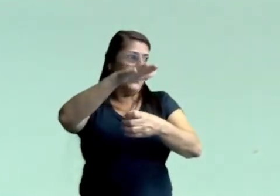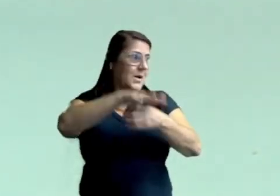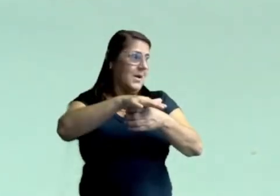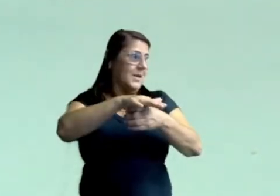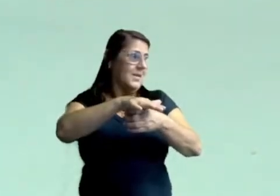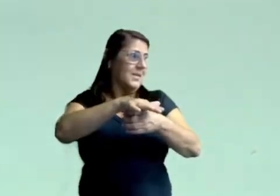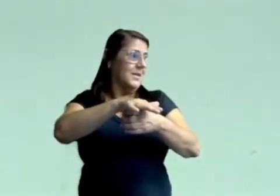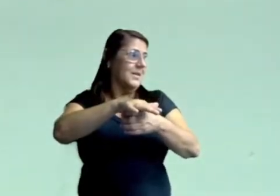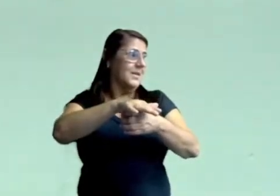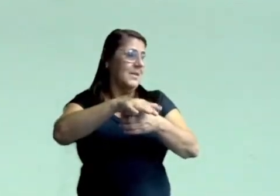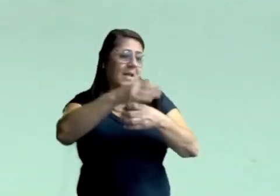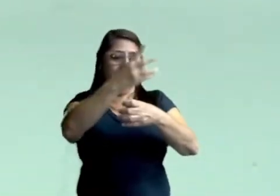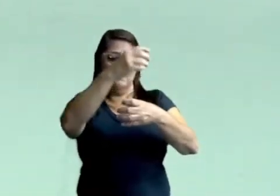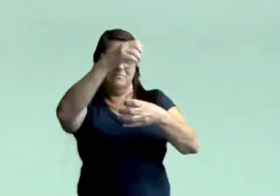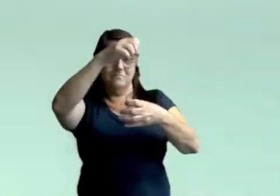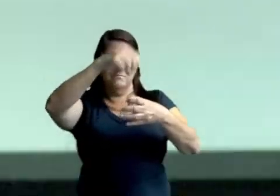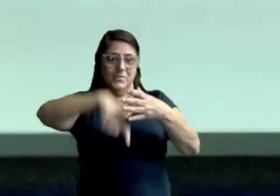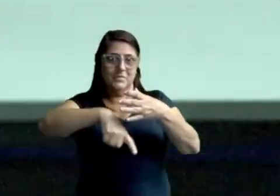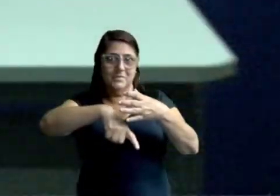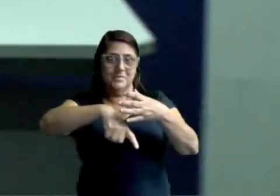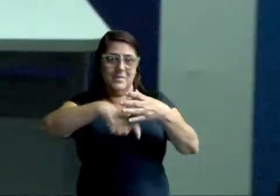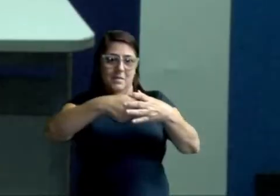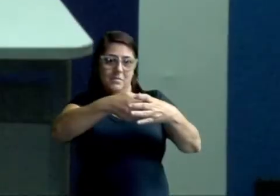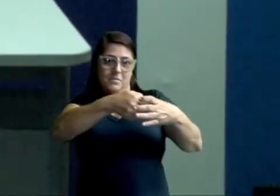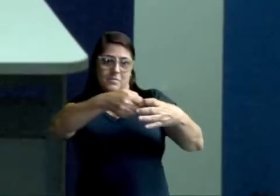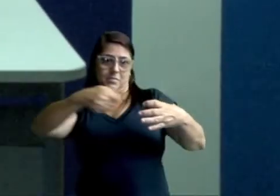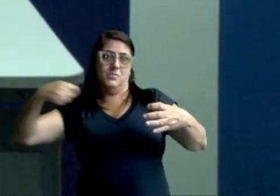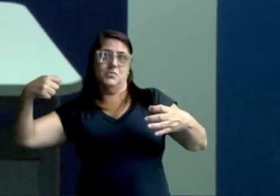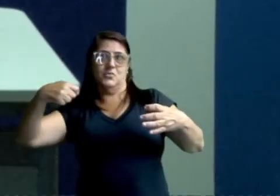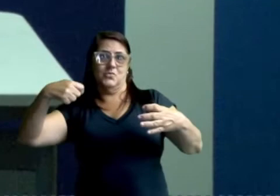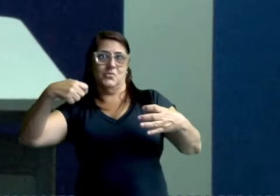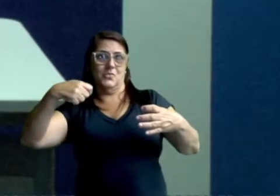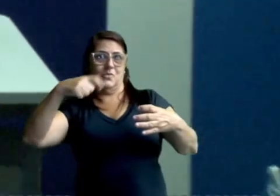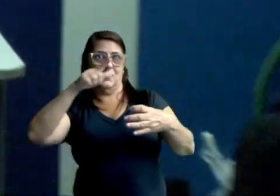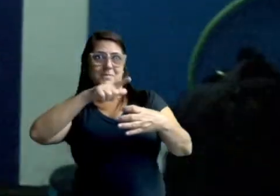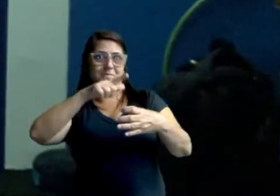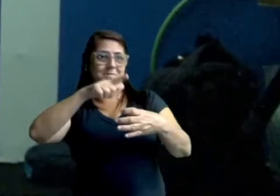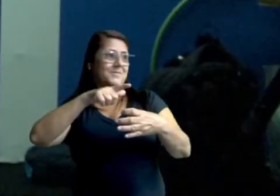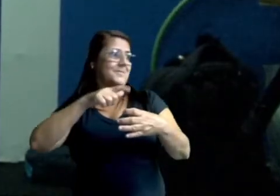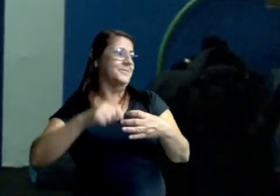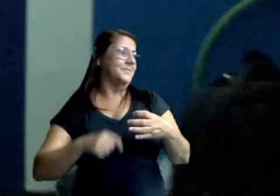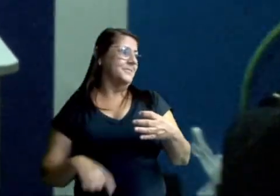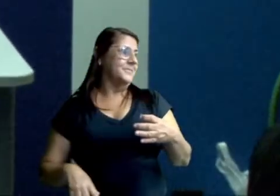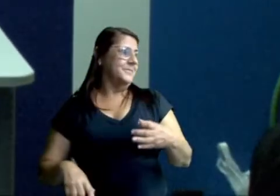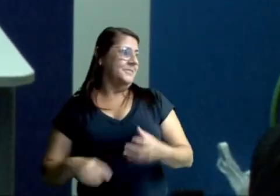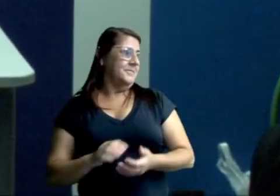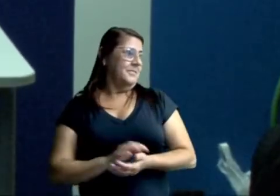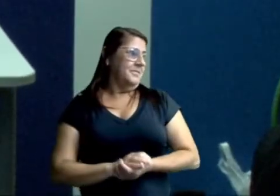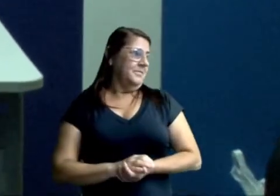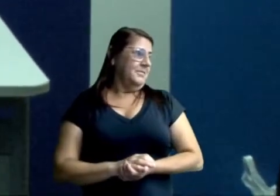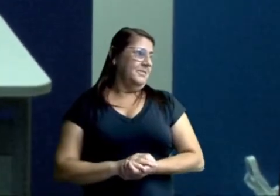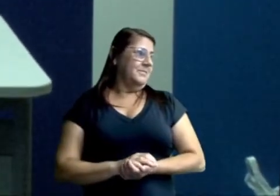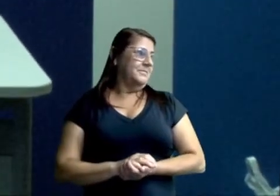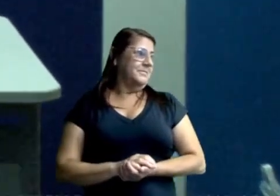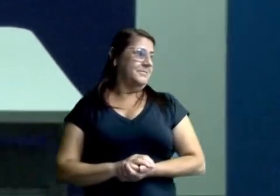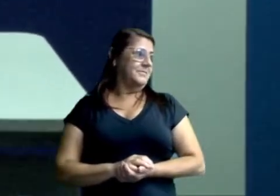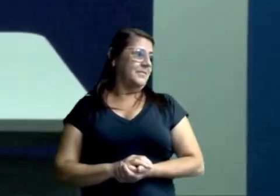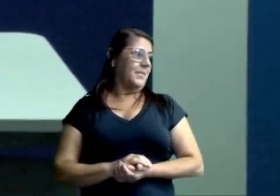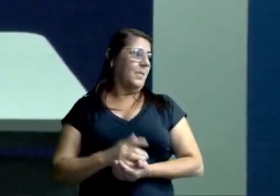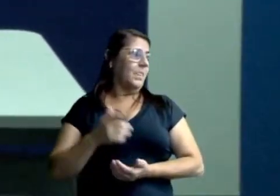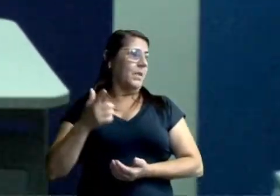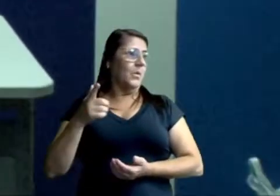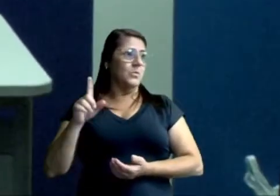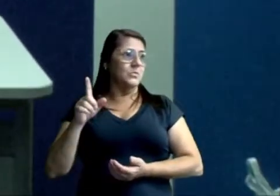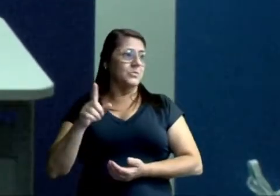permanecer em repouso, então ela vai cair. Professor? Cai. Tá bom? Outro, ó. Eu falei aqui